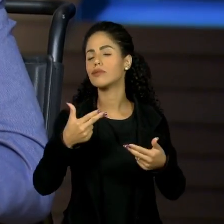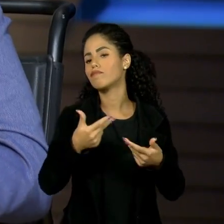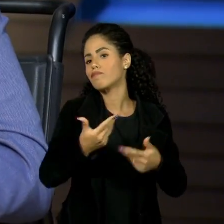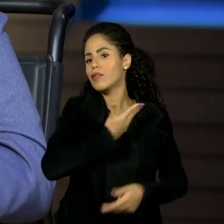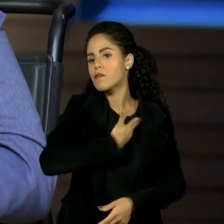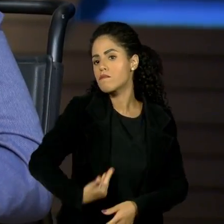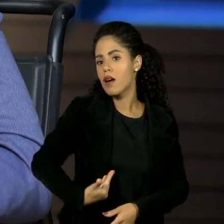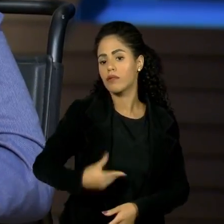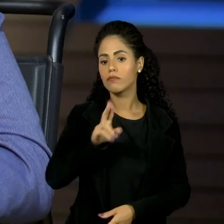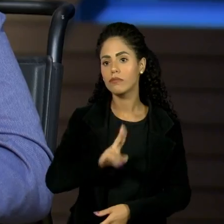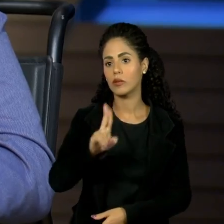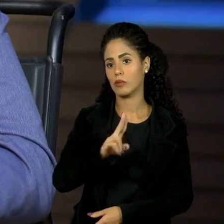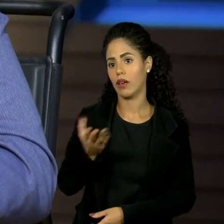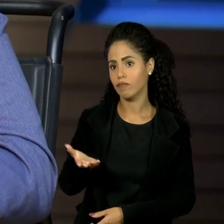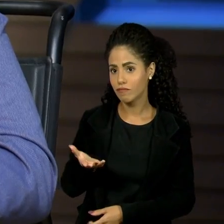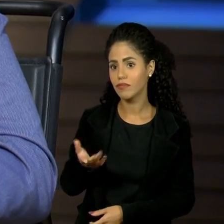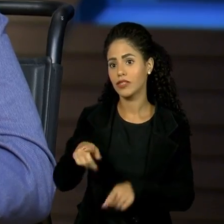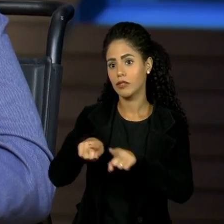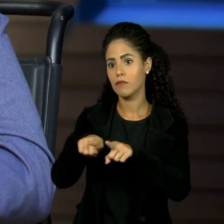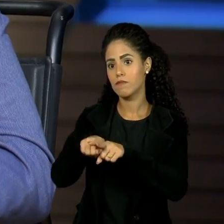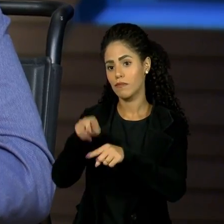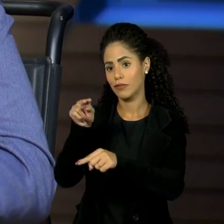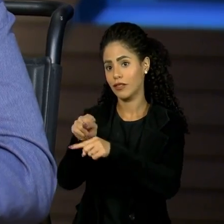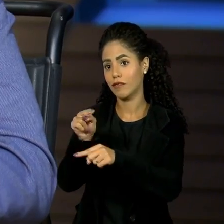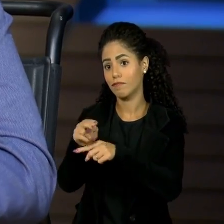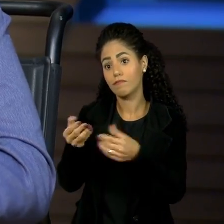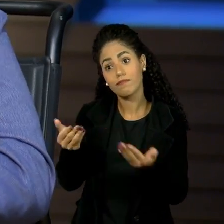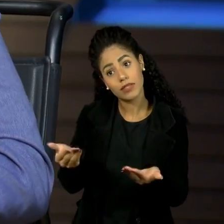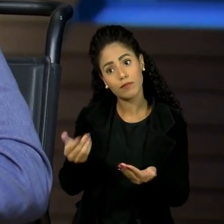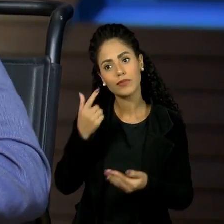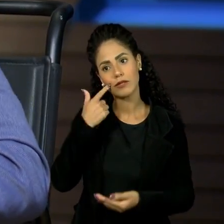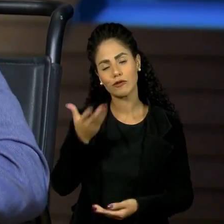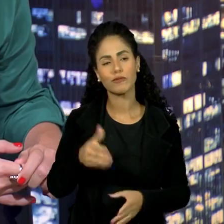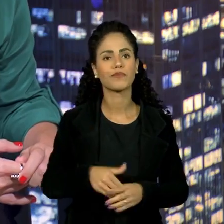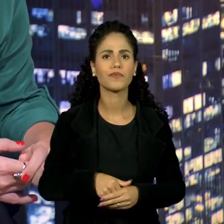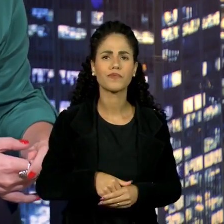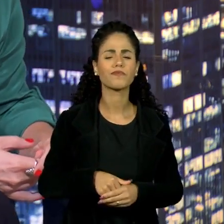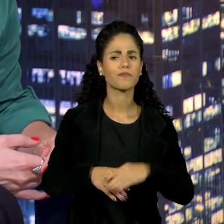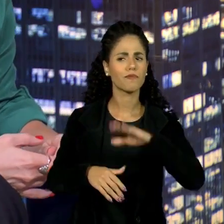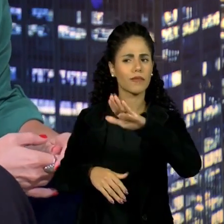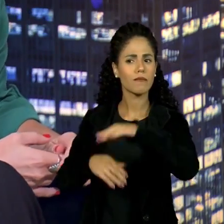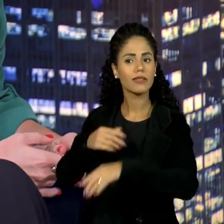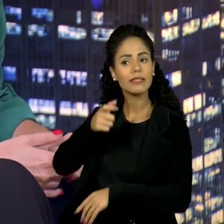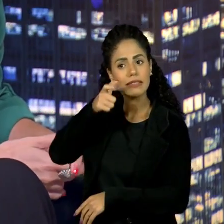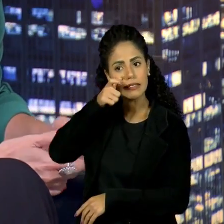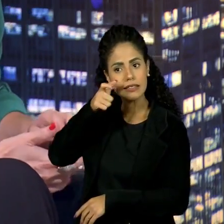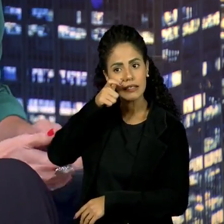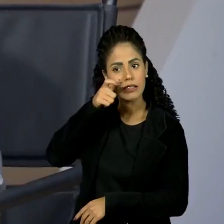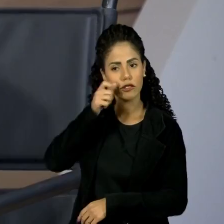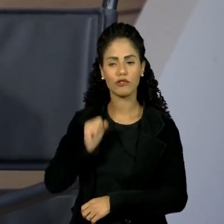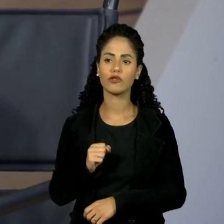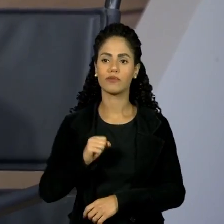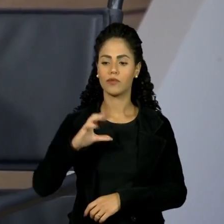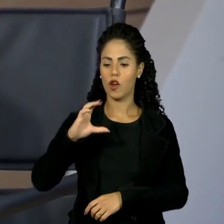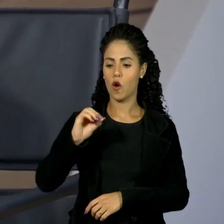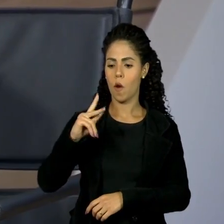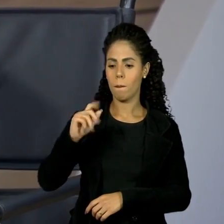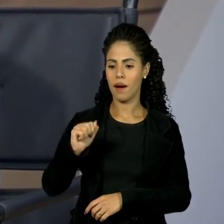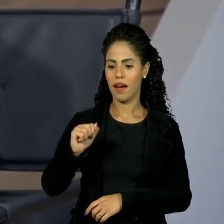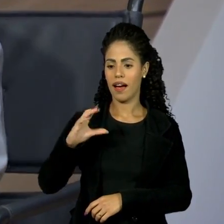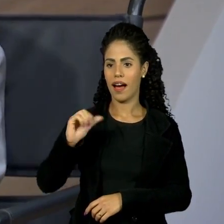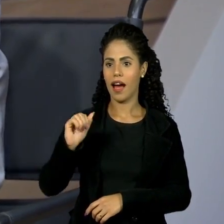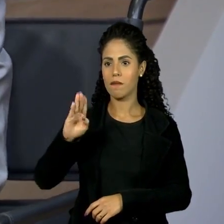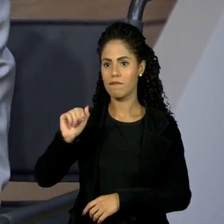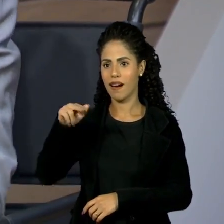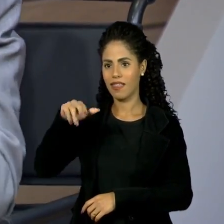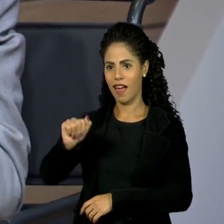social possa usar disso para cuidar dos seus. Então, você vê que é interessante. Copacabana, que você falou. Eu moro em Copacabana.